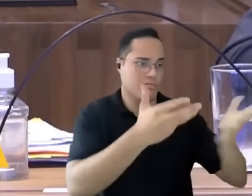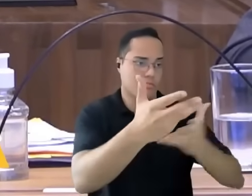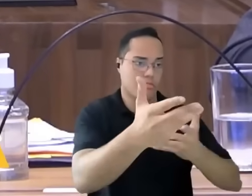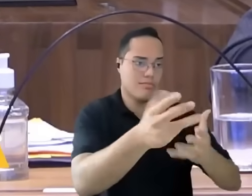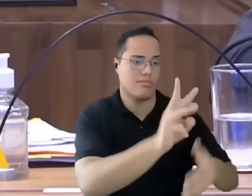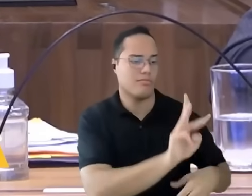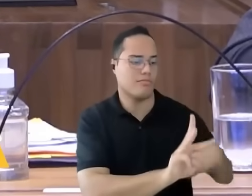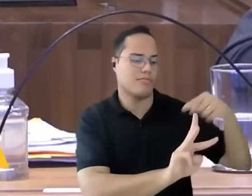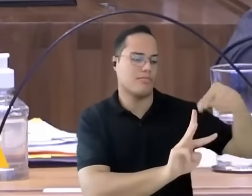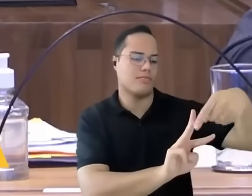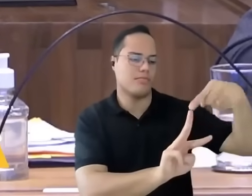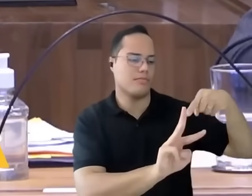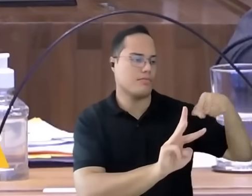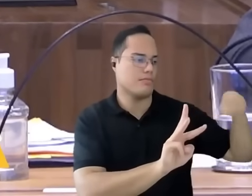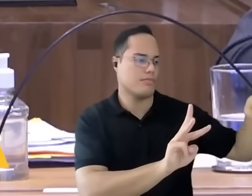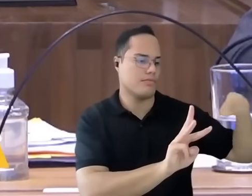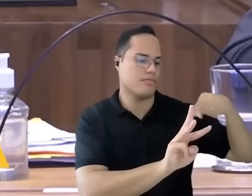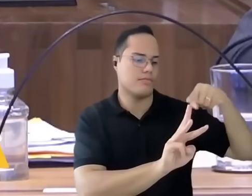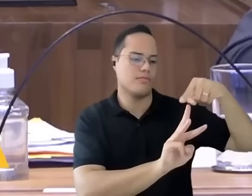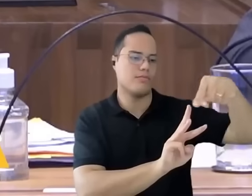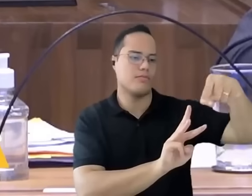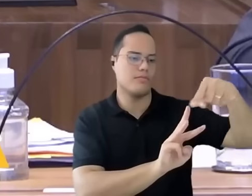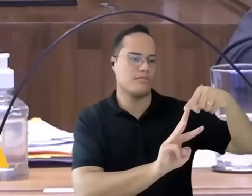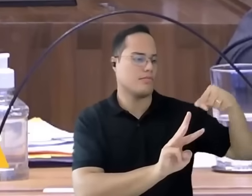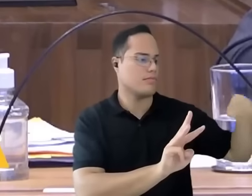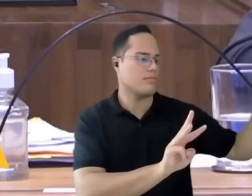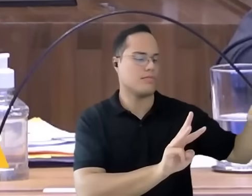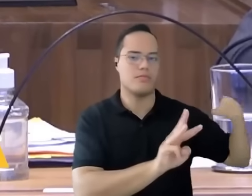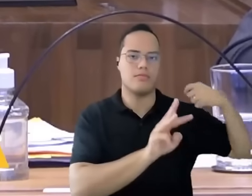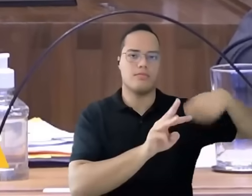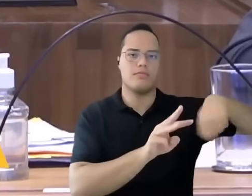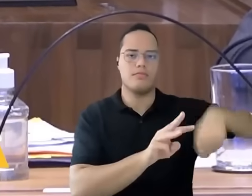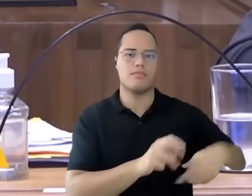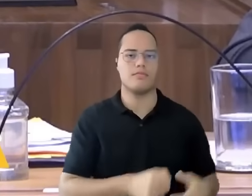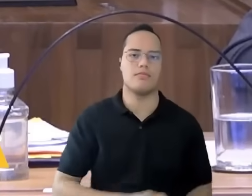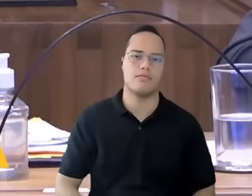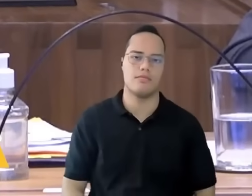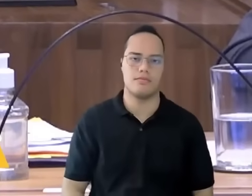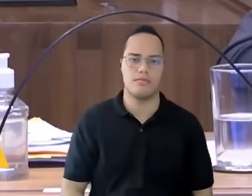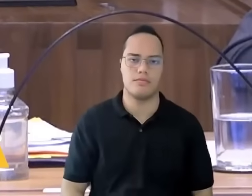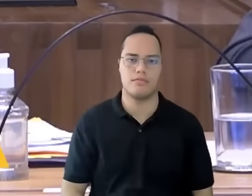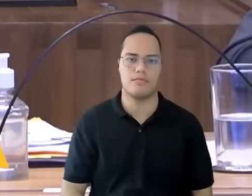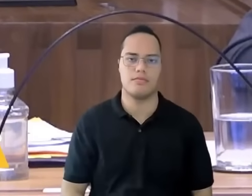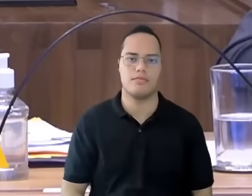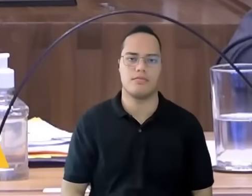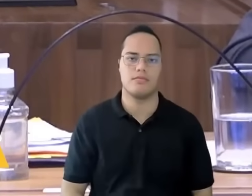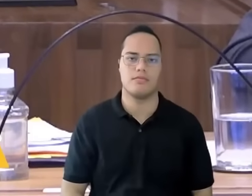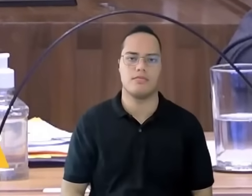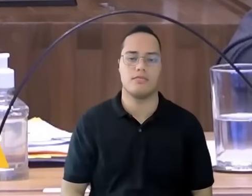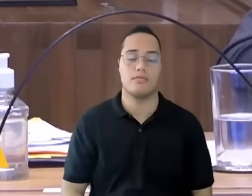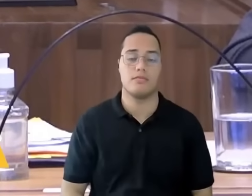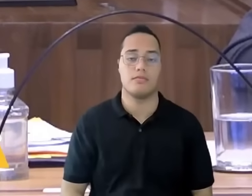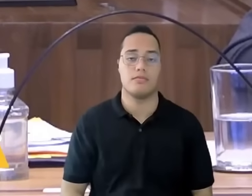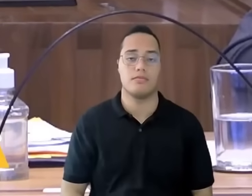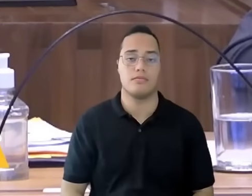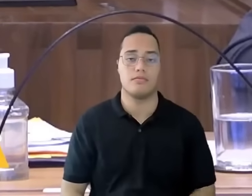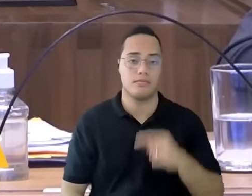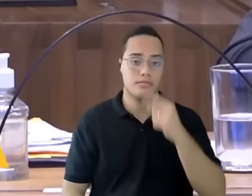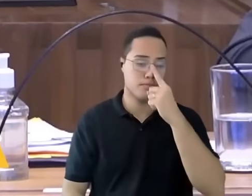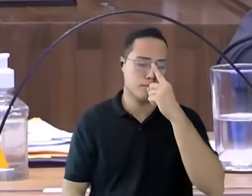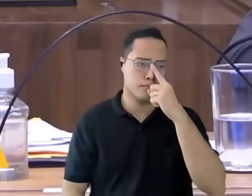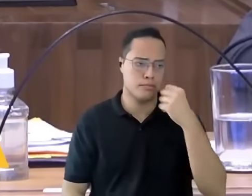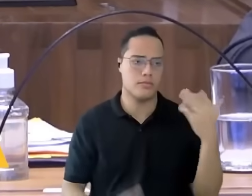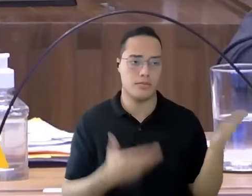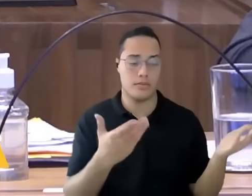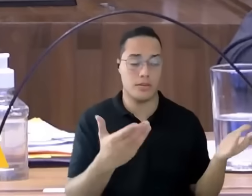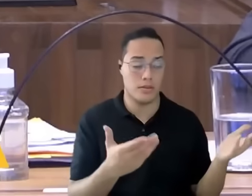repassem para quem tem a devida capacidade de botar os atuadores Eu acho que isso talvez seja o